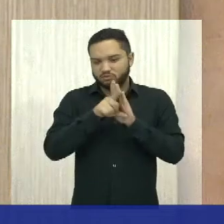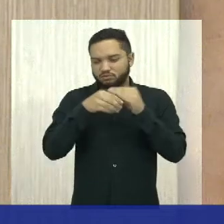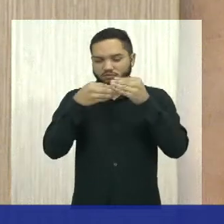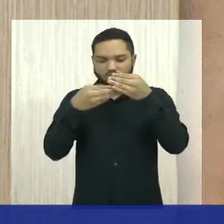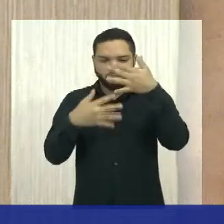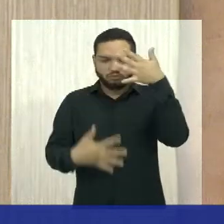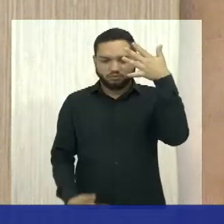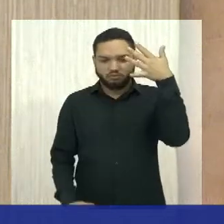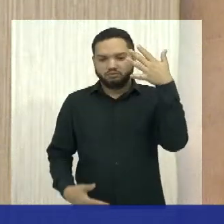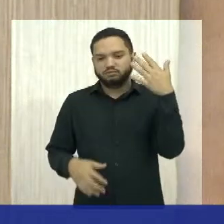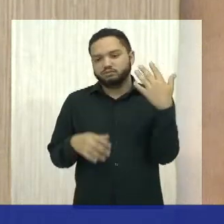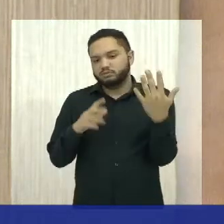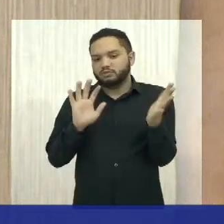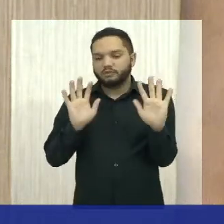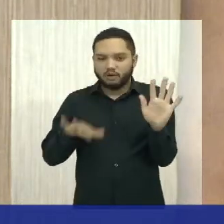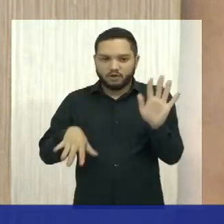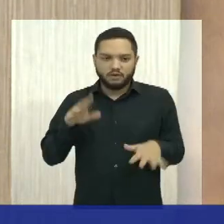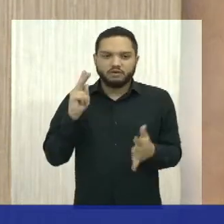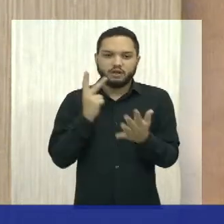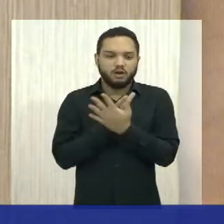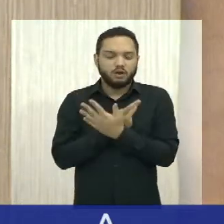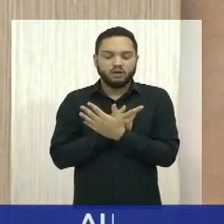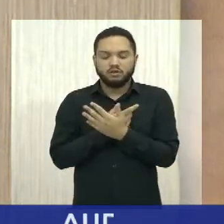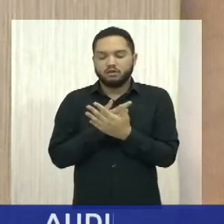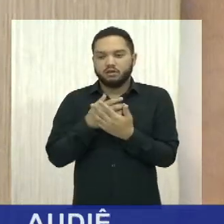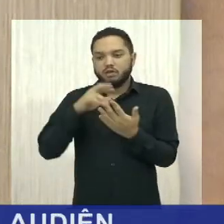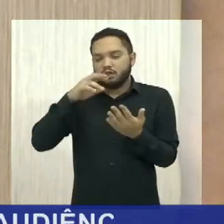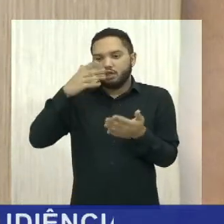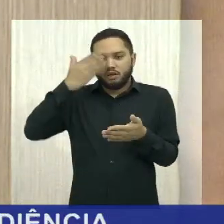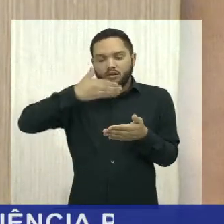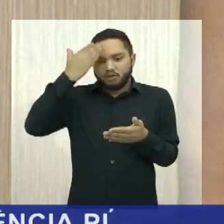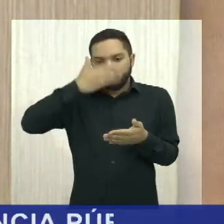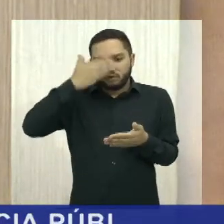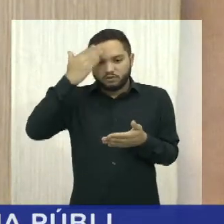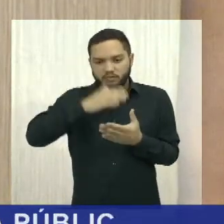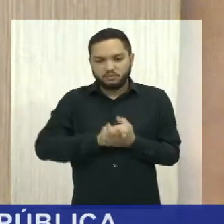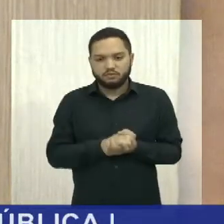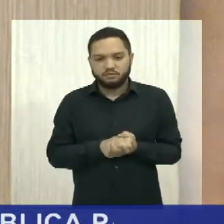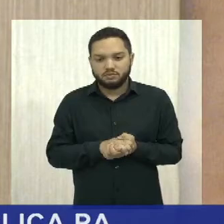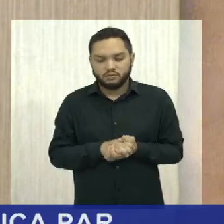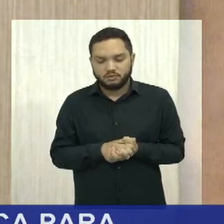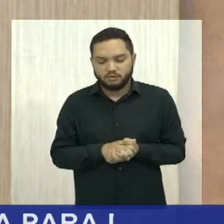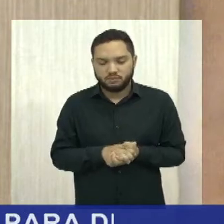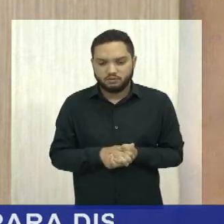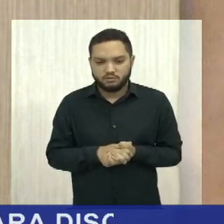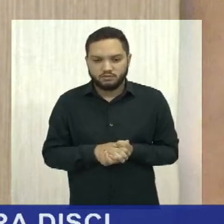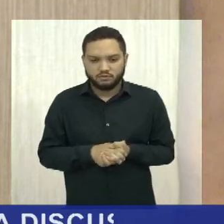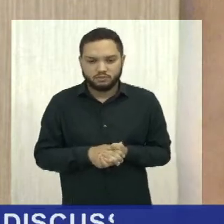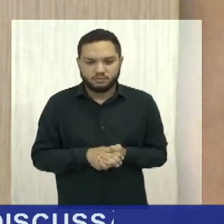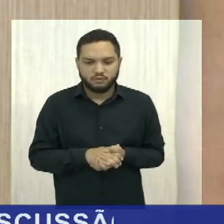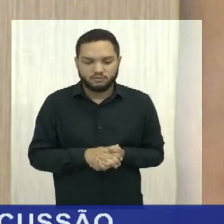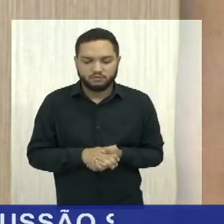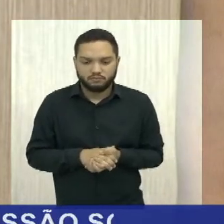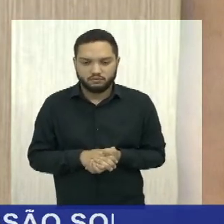então, casos assim acabam passando mesmo, com essas intervenções posteriores que acabam